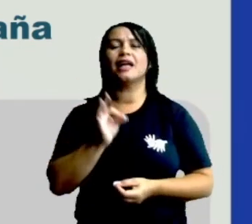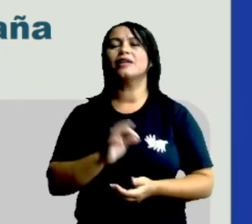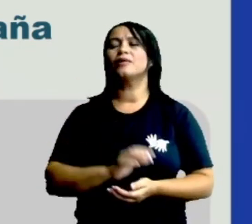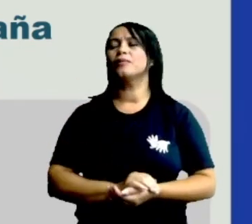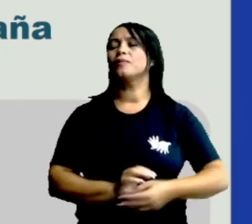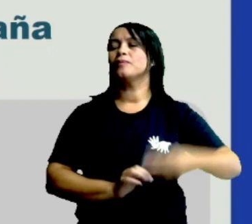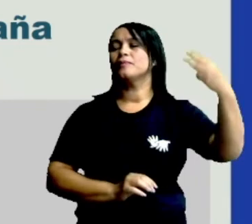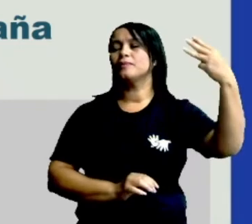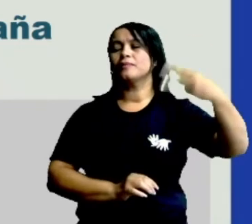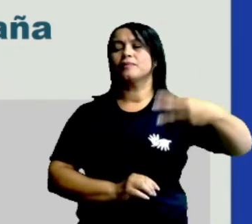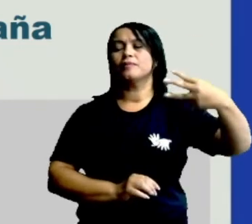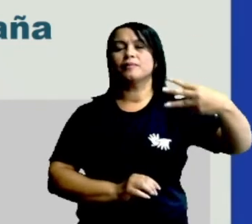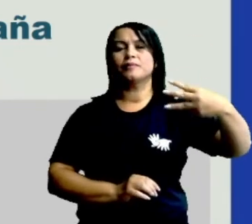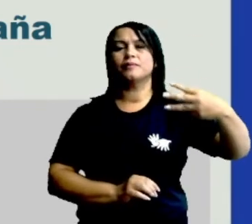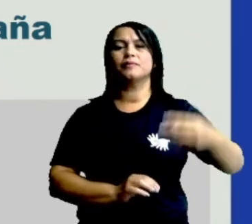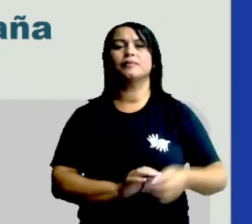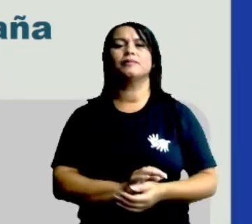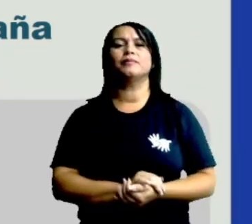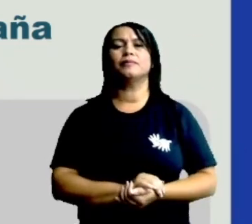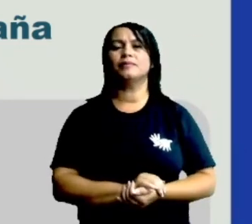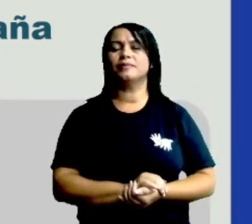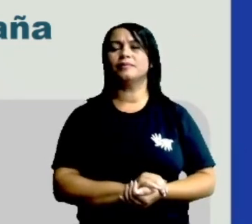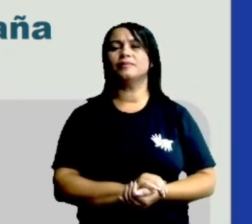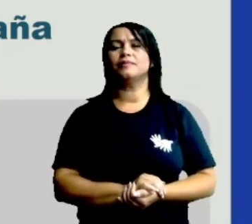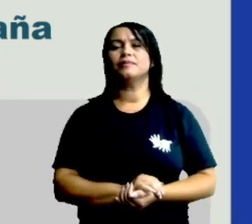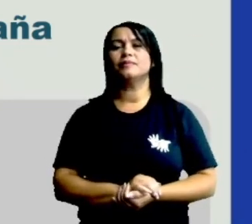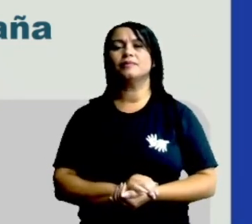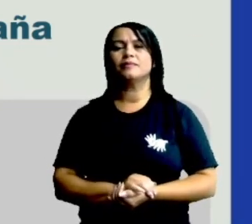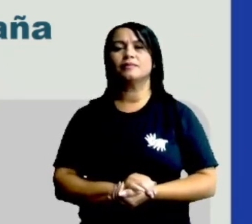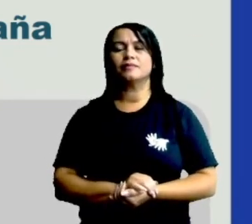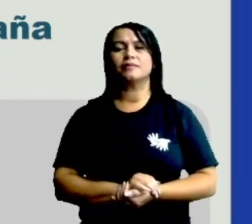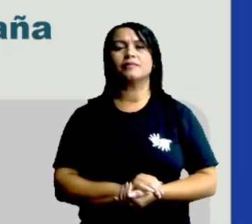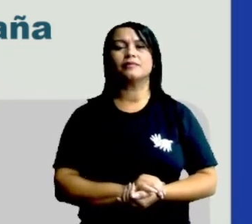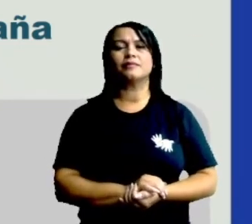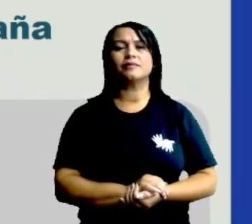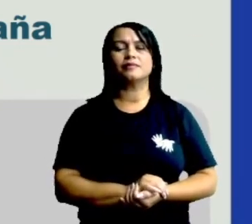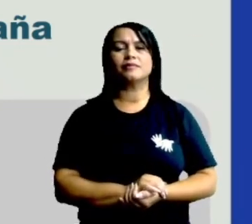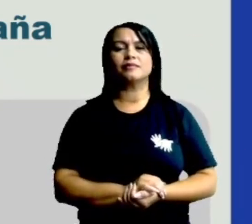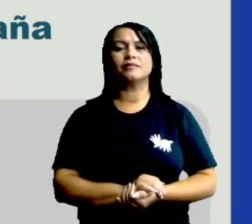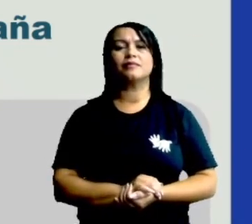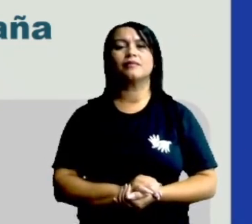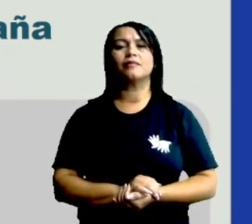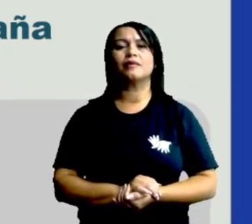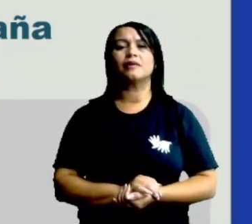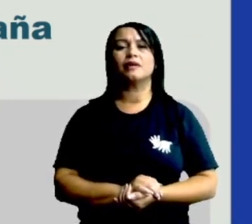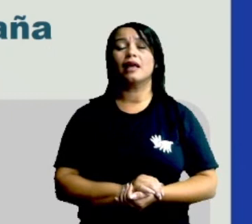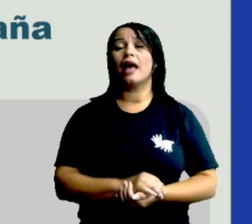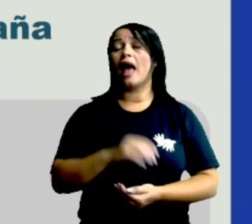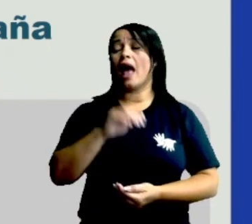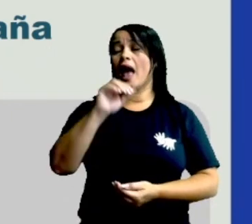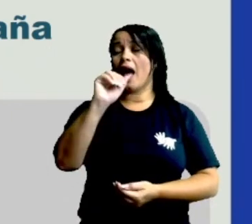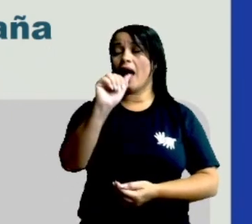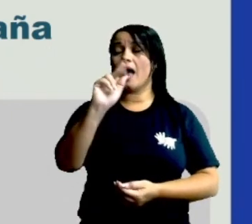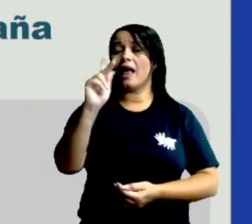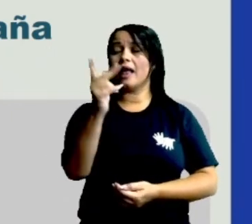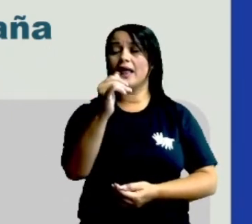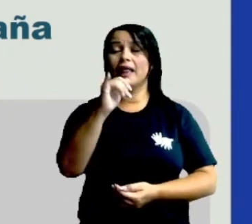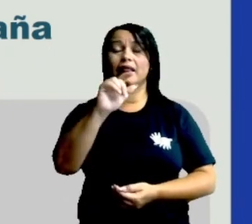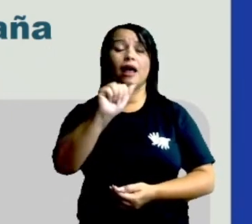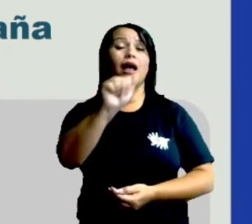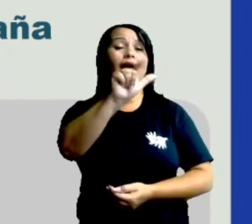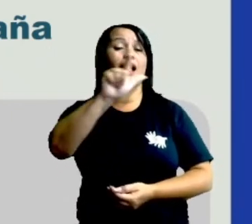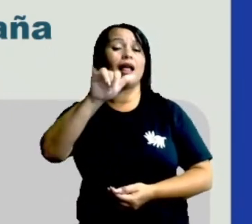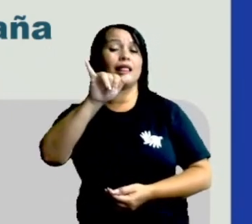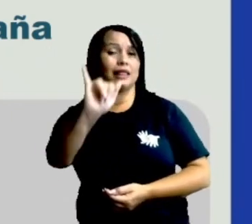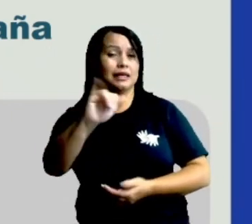me gusta vestido que está colgado allí. Allí já me